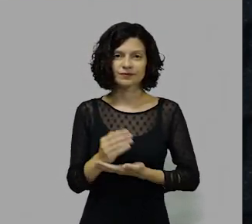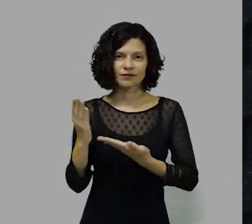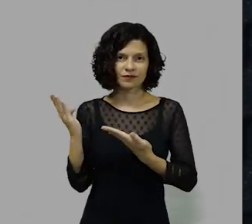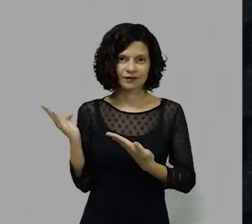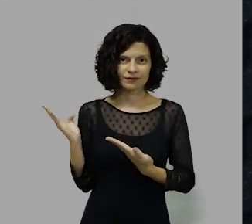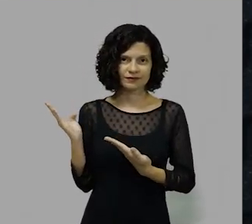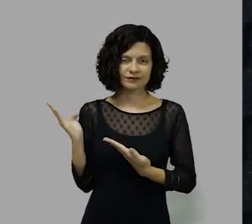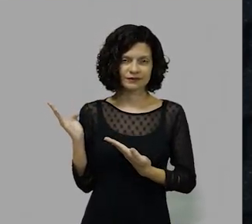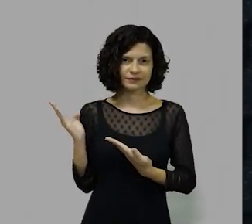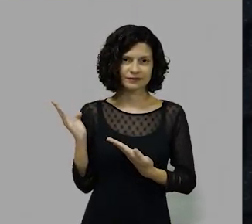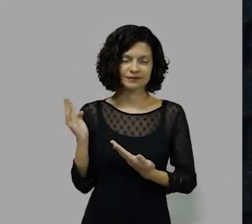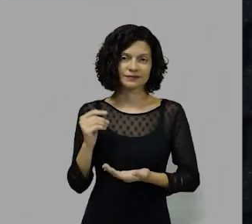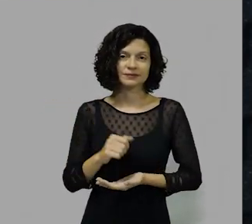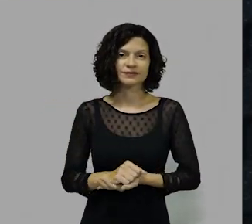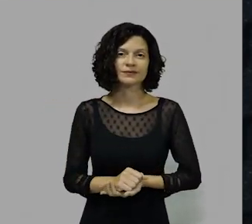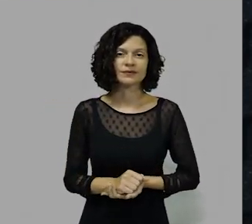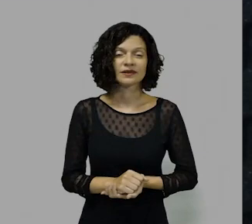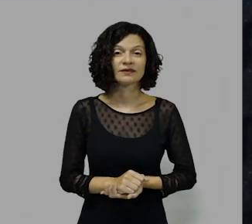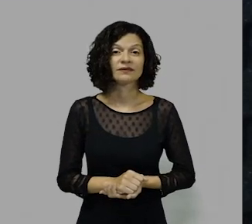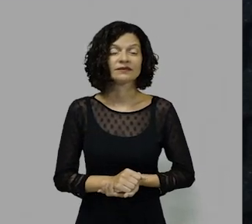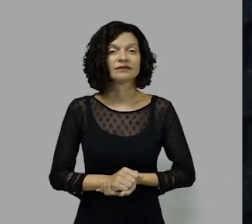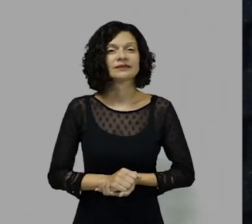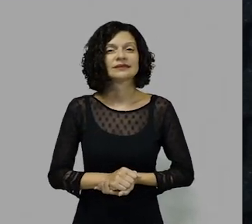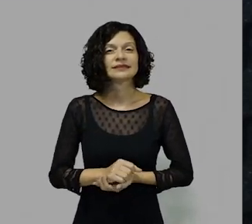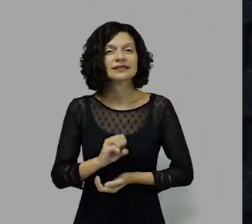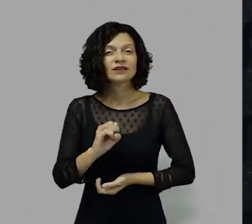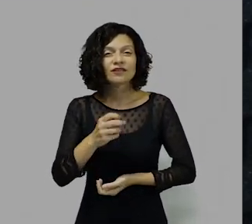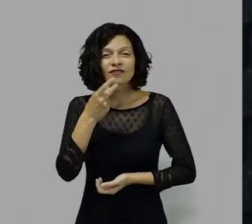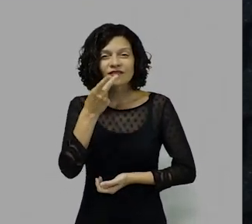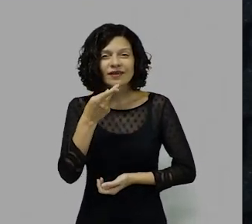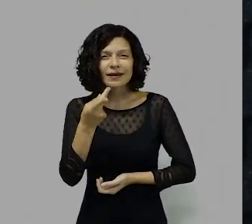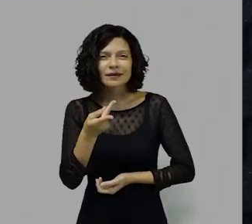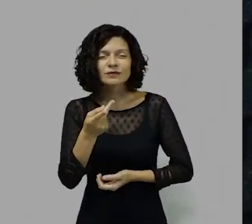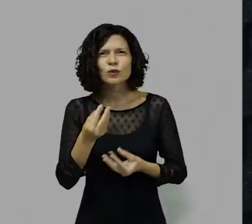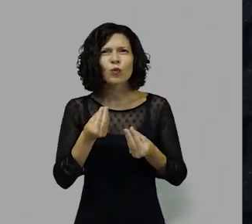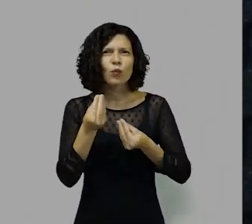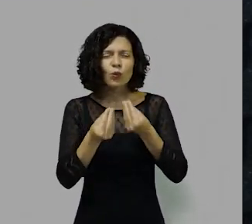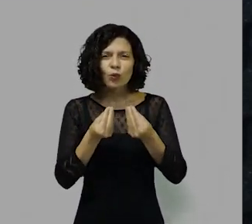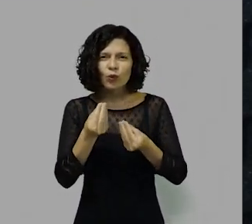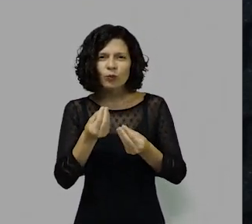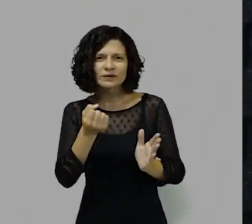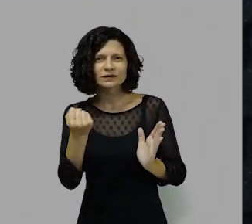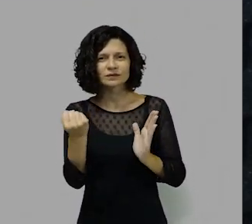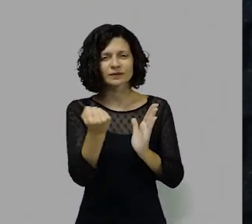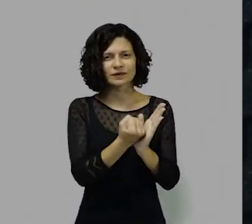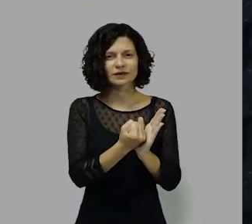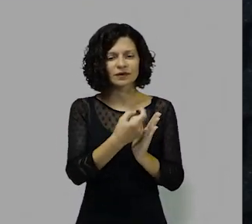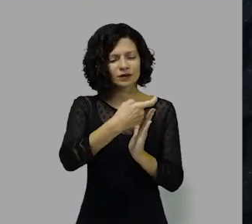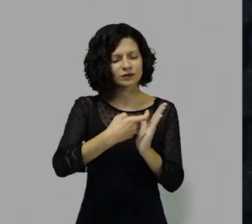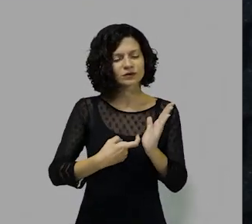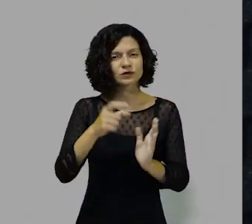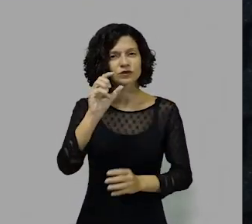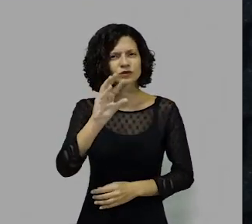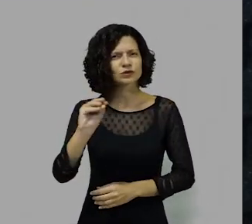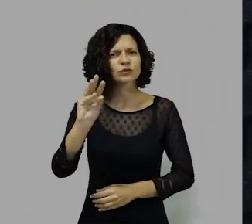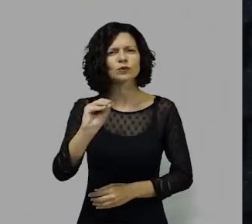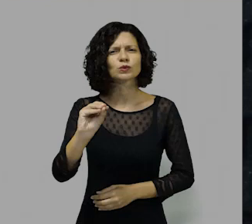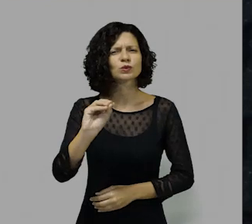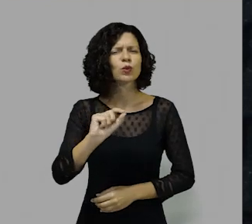or expressions. Então, quando nós falamos da definição de um marcador de discurso, nós estamos falando de